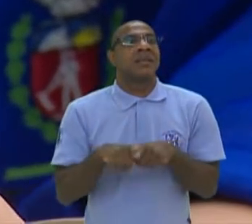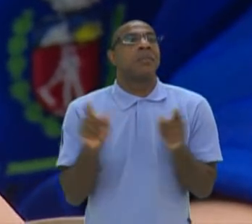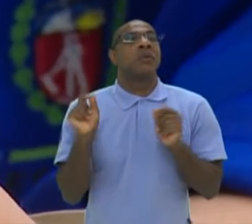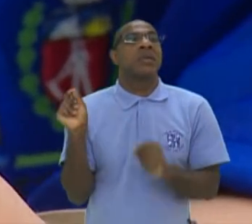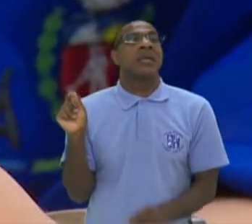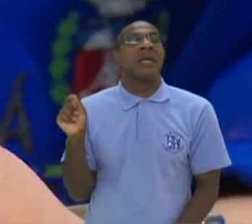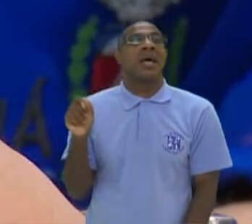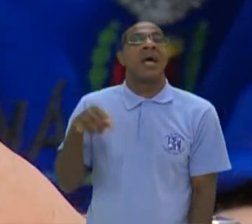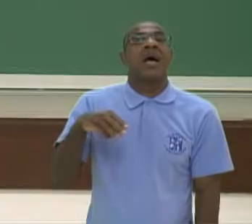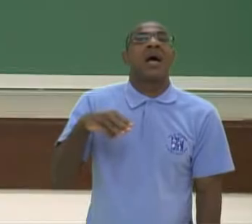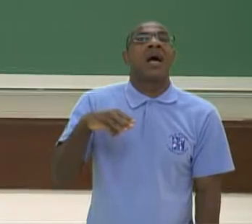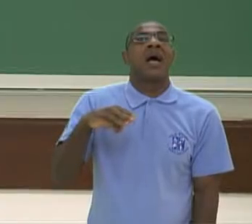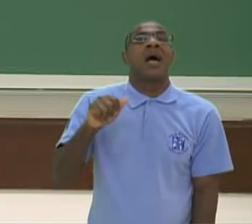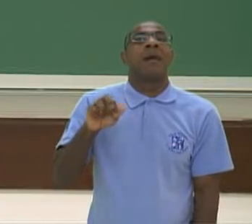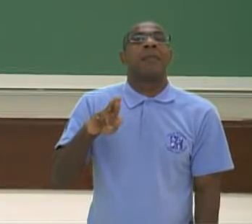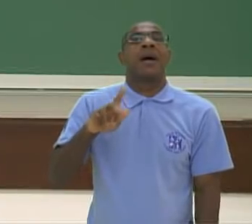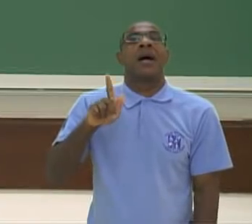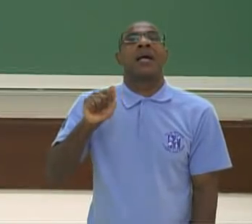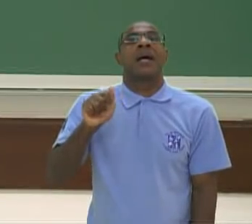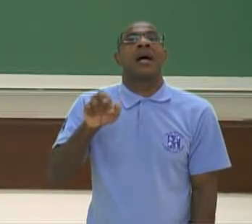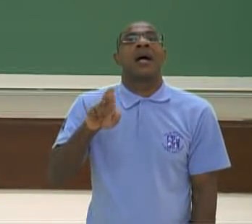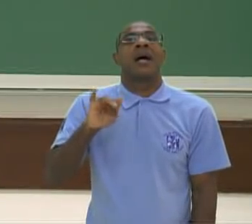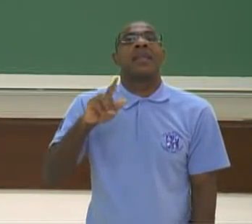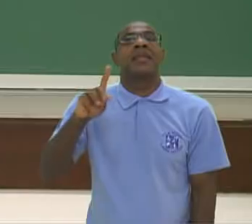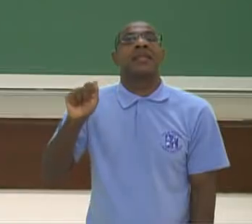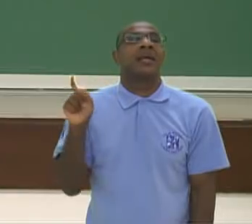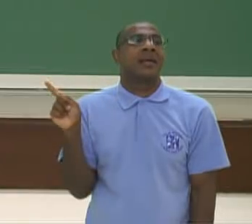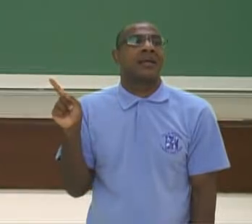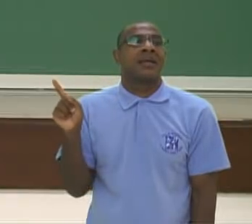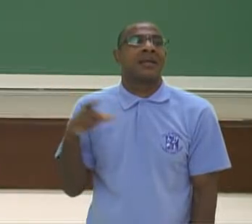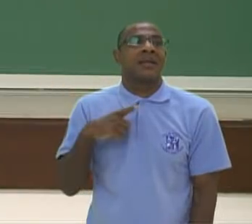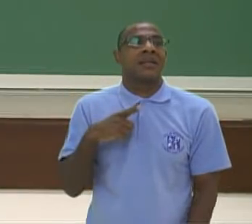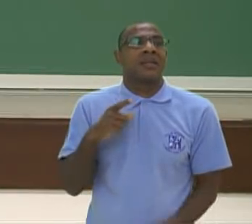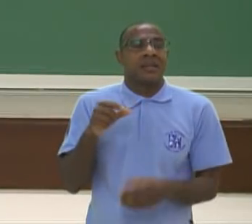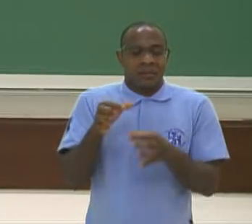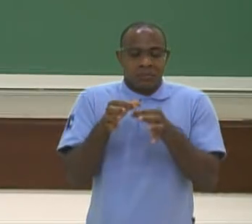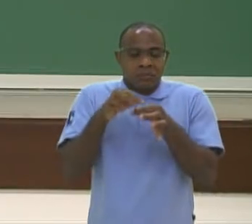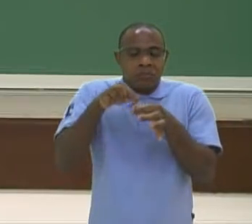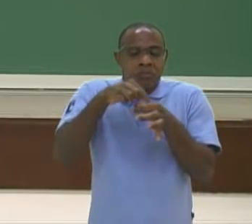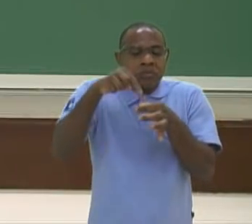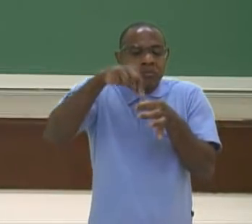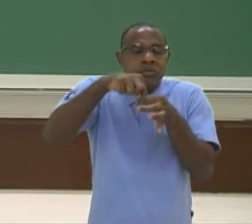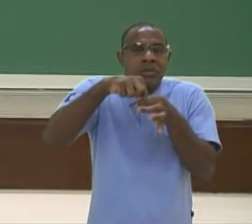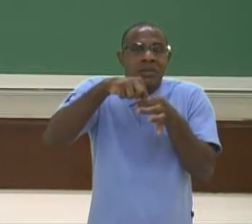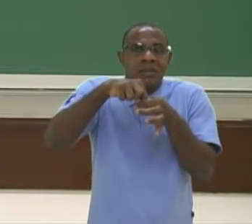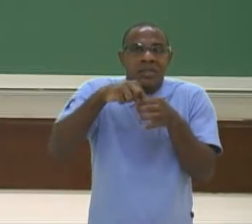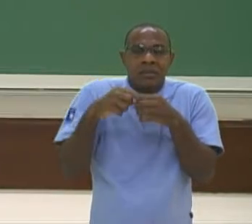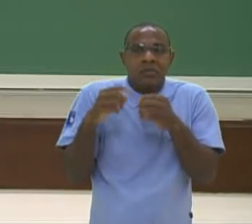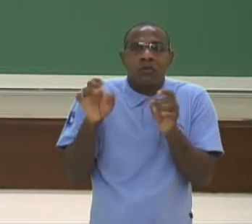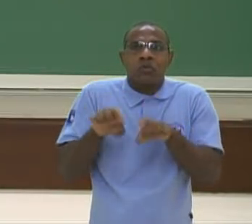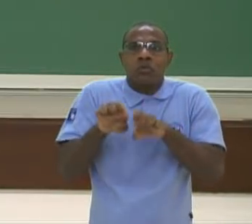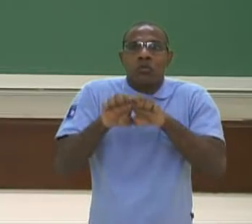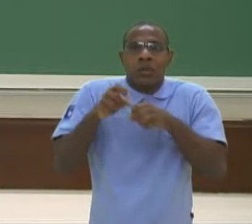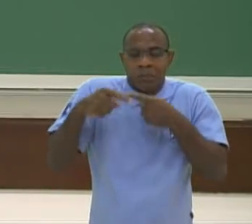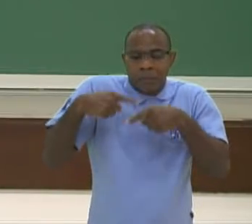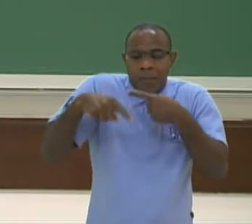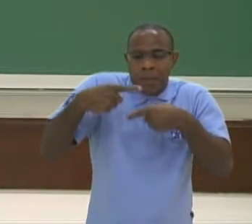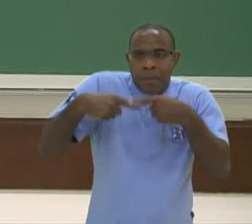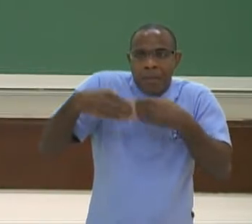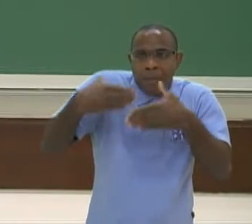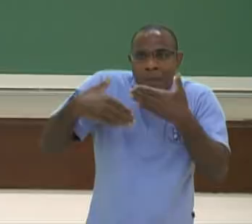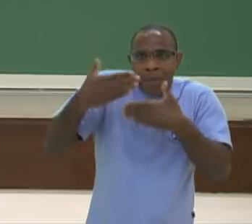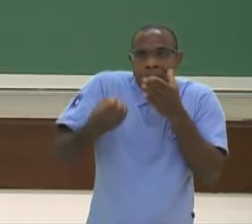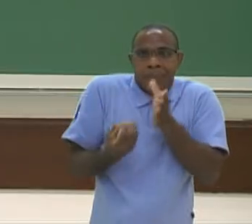reprodutoras e essa pequenininha tem lá no centro a estrutura reprodutora também. Em volta